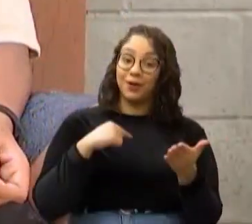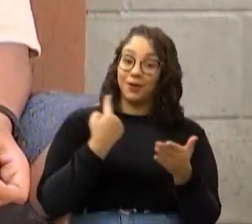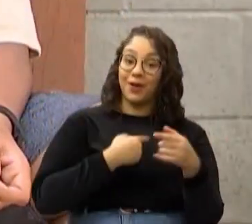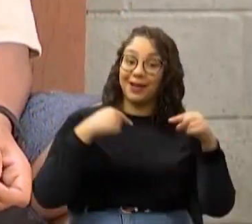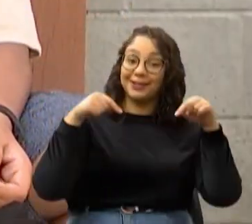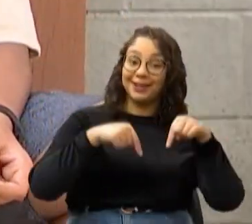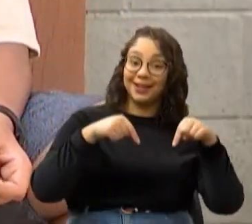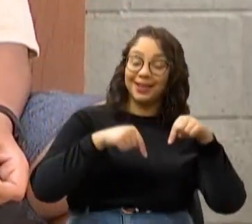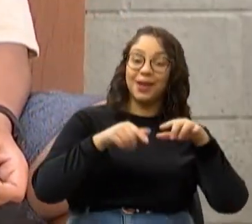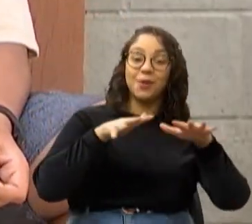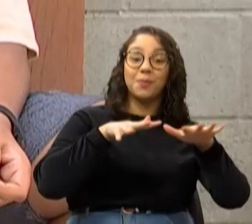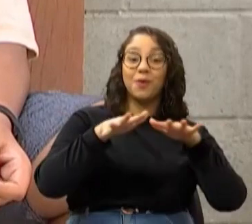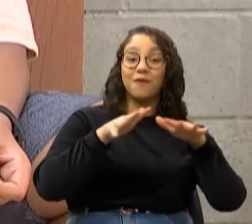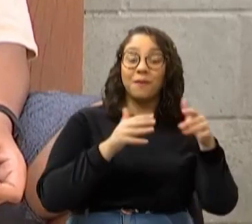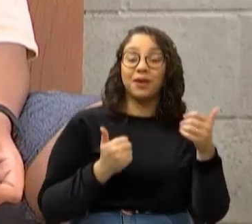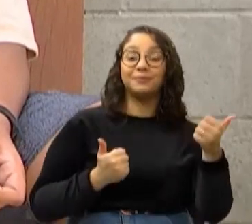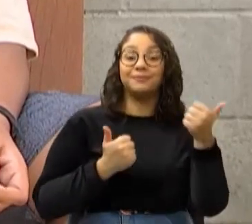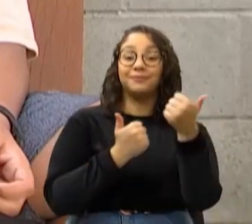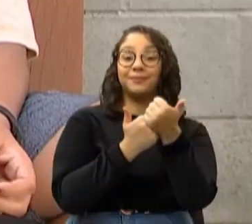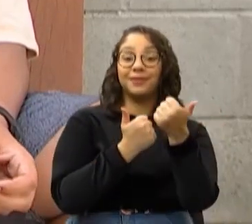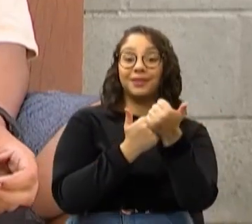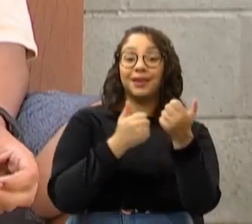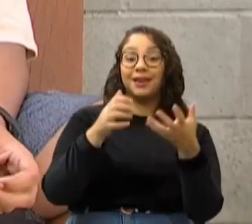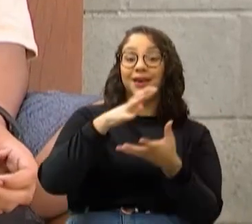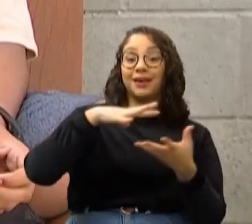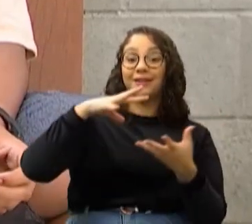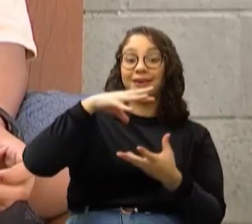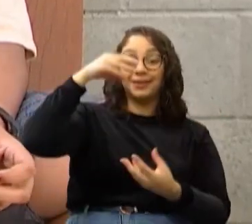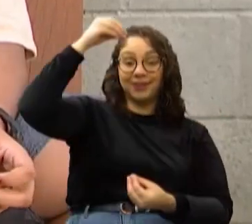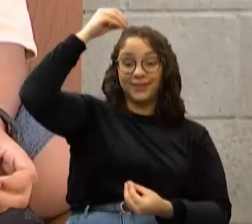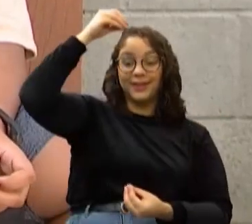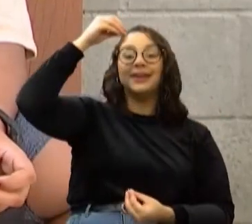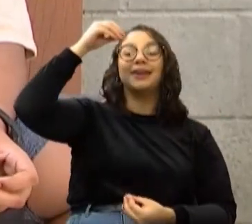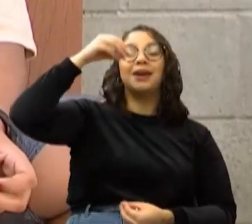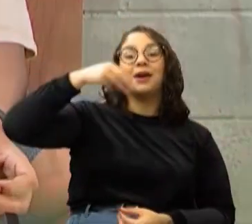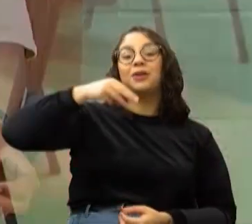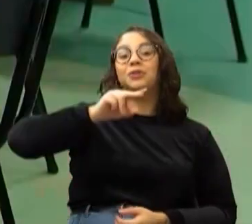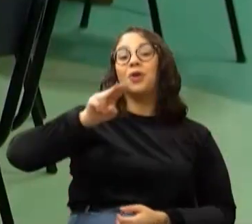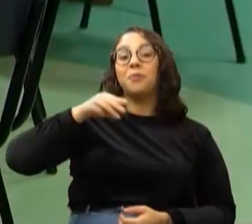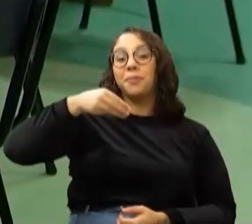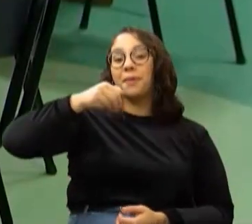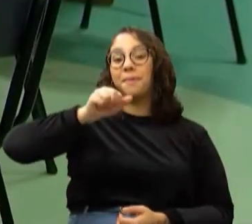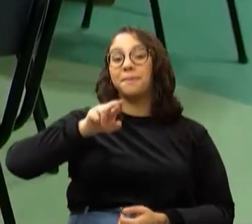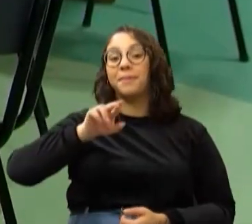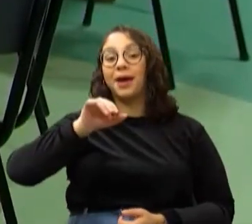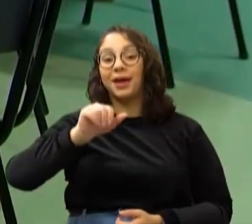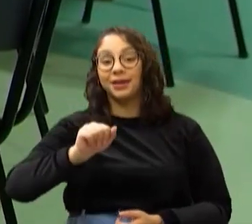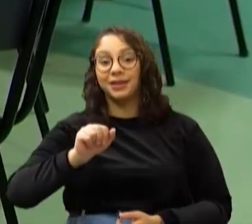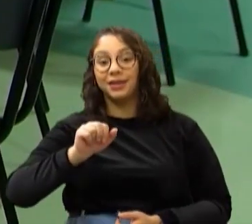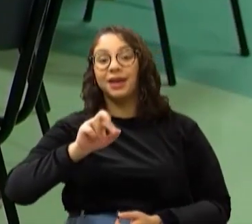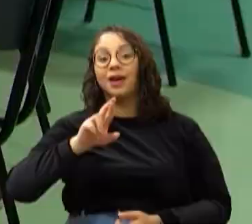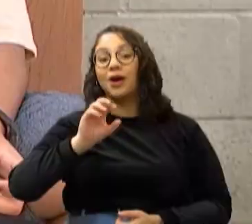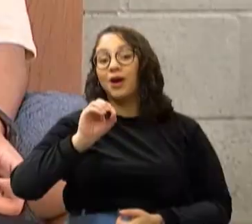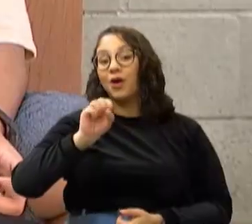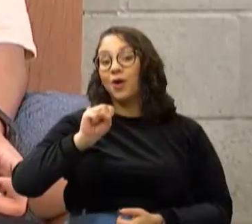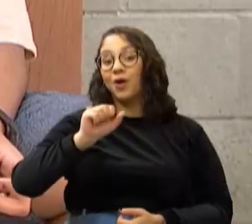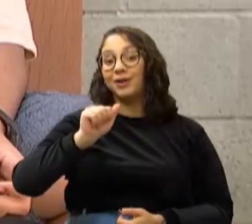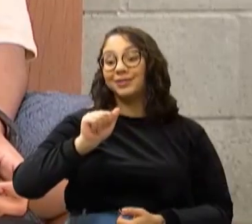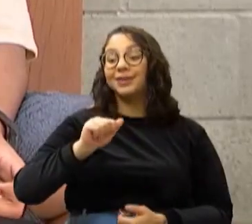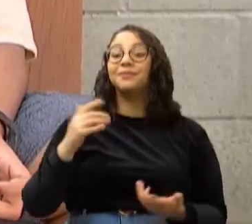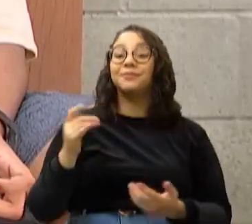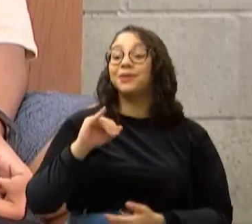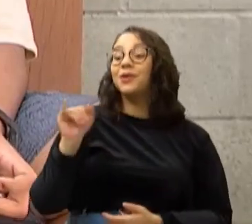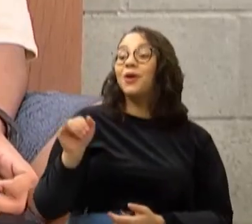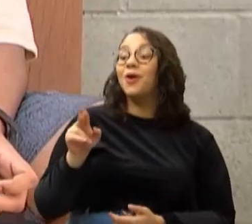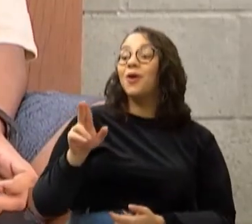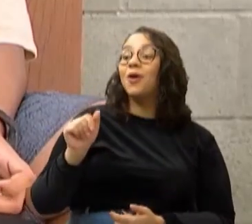Bom, e agora nós estamos aqui no Movimento Assistencial Espírita Maria Rosa para bater um papo com o Juan, que